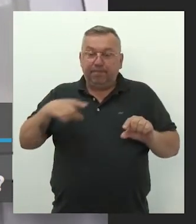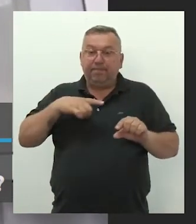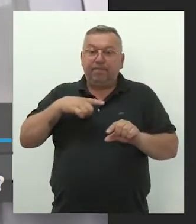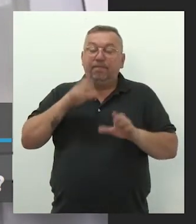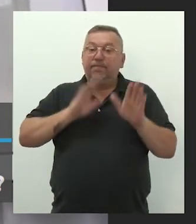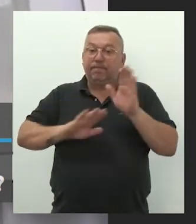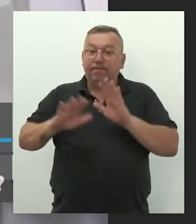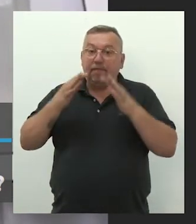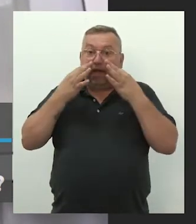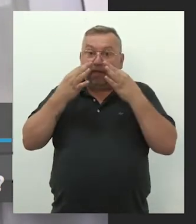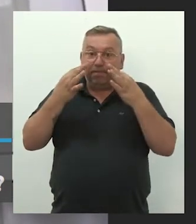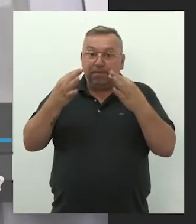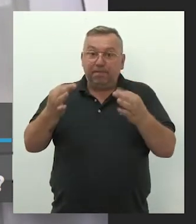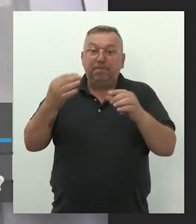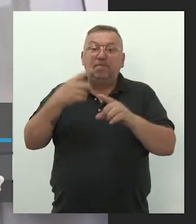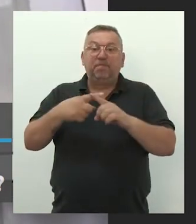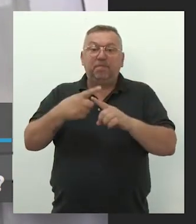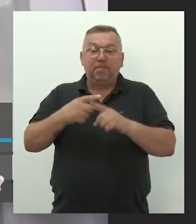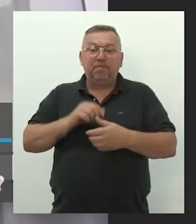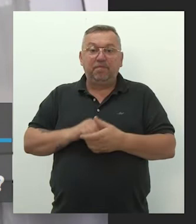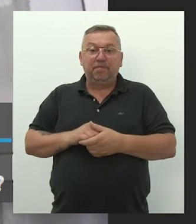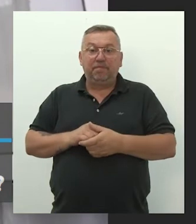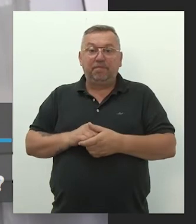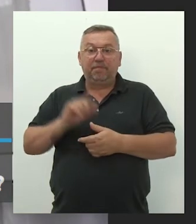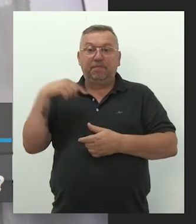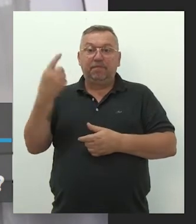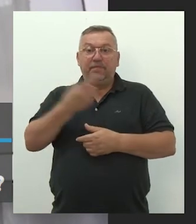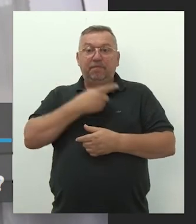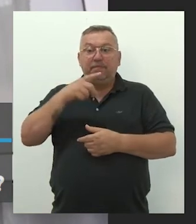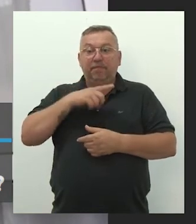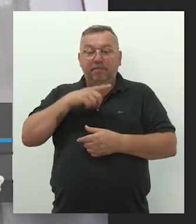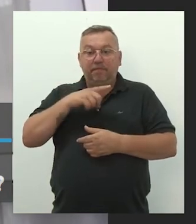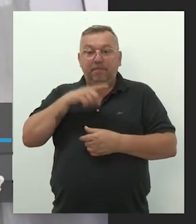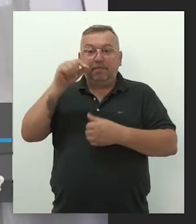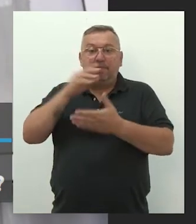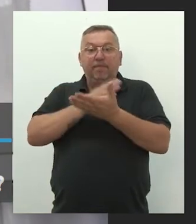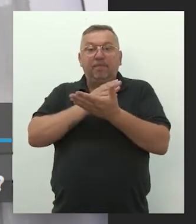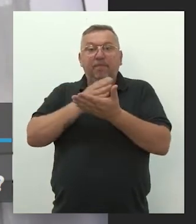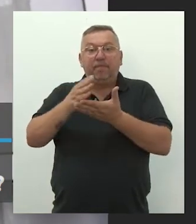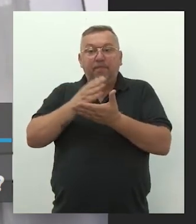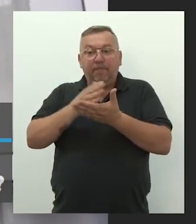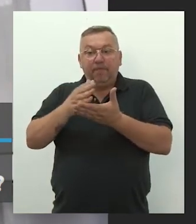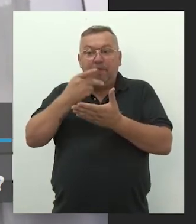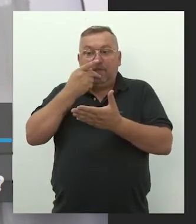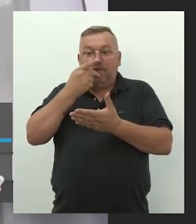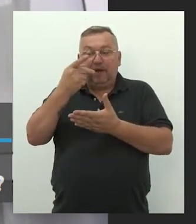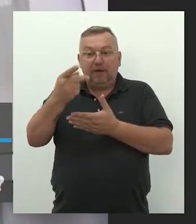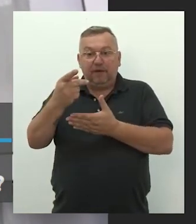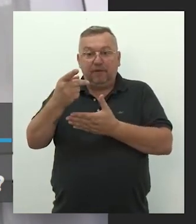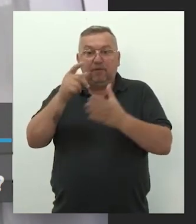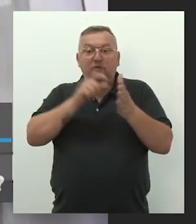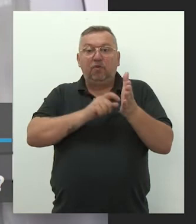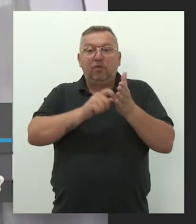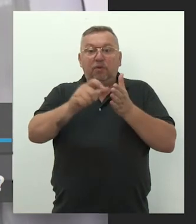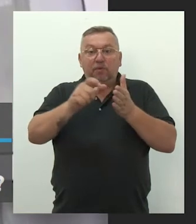muita atenção e ter muito cuidado, porque a gente está, desde o início, falando de um